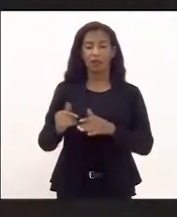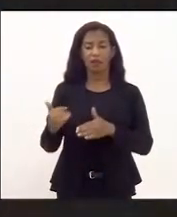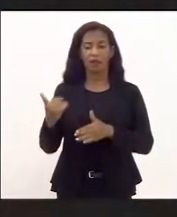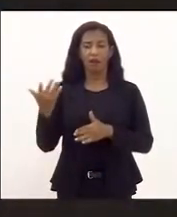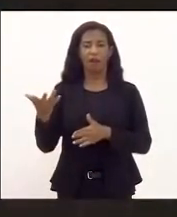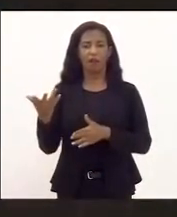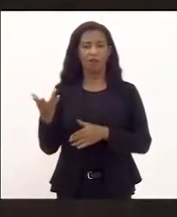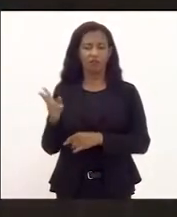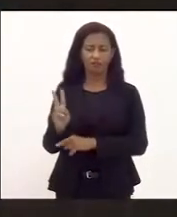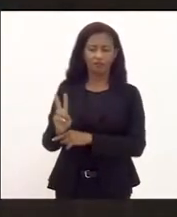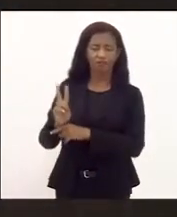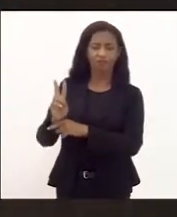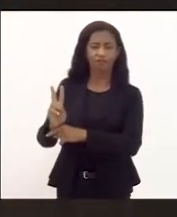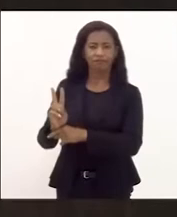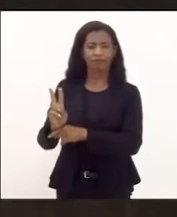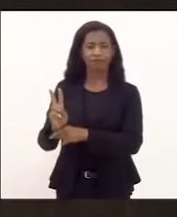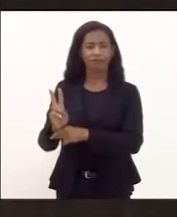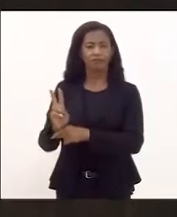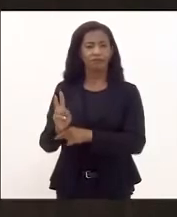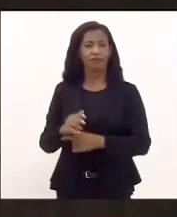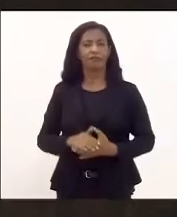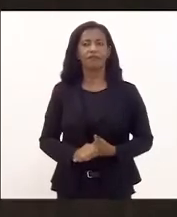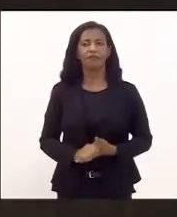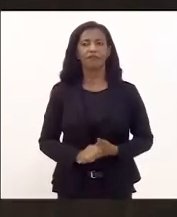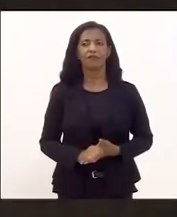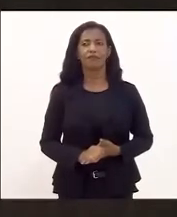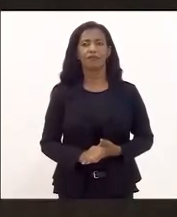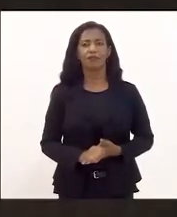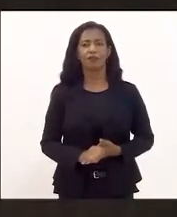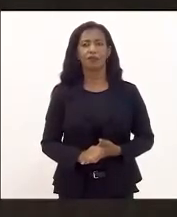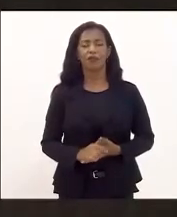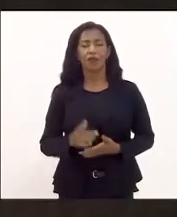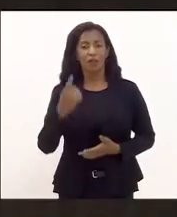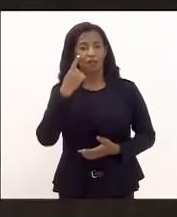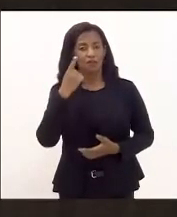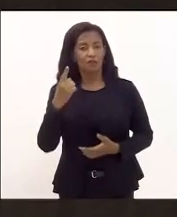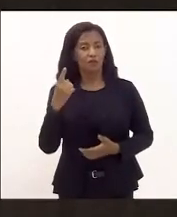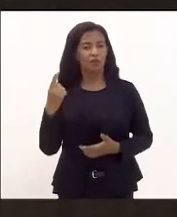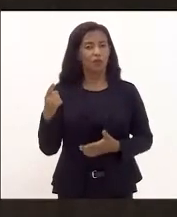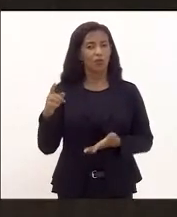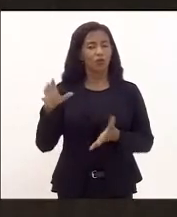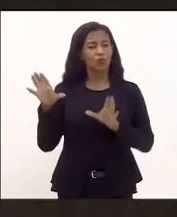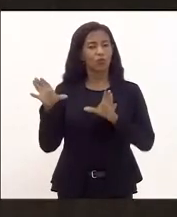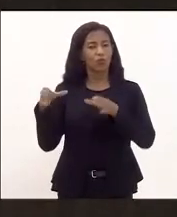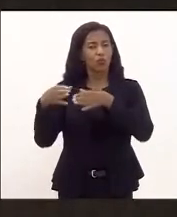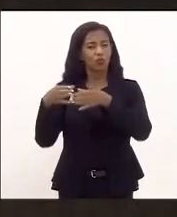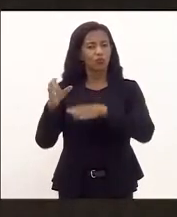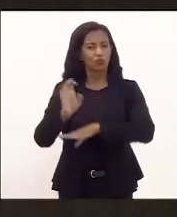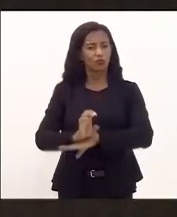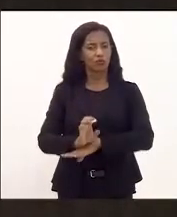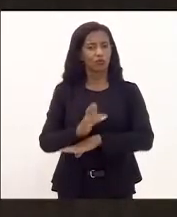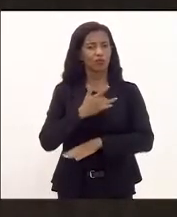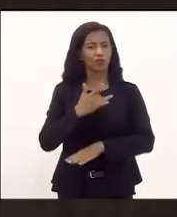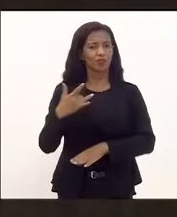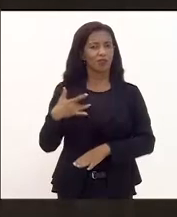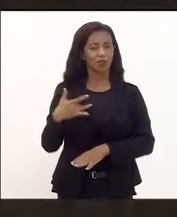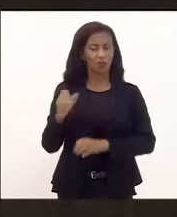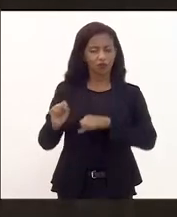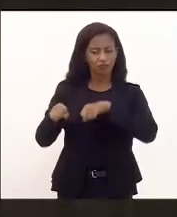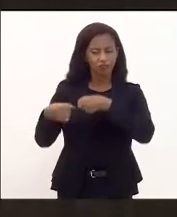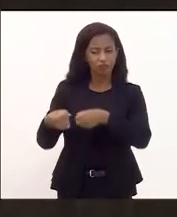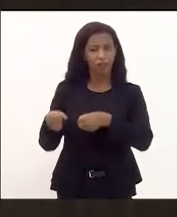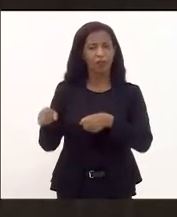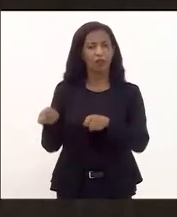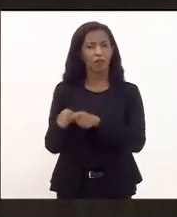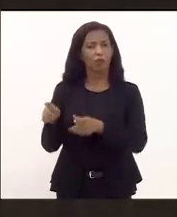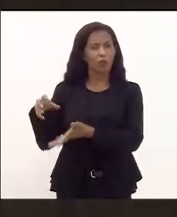além de prever a escuta do Conselho Estadual de Saúde. É muito importante que a gente ouça também e fortaleça os